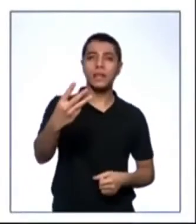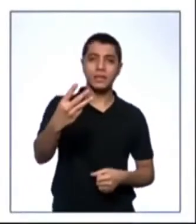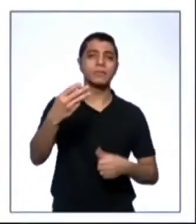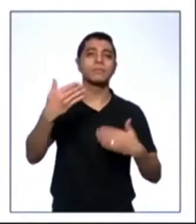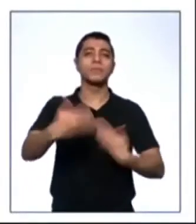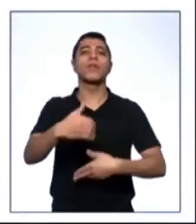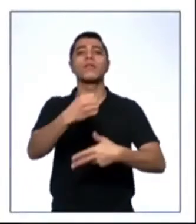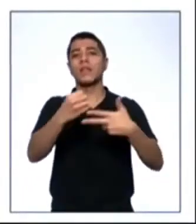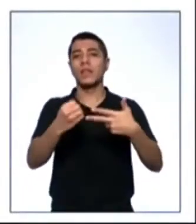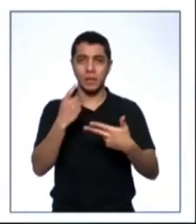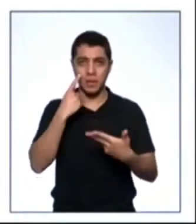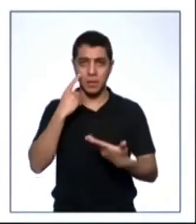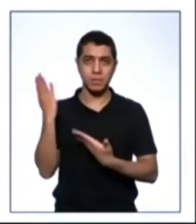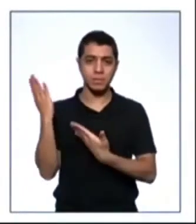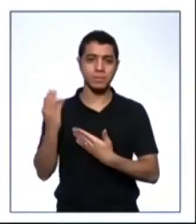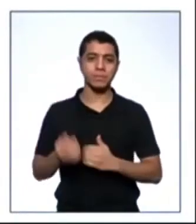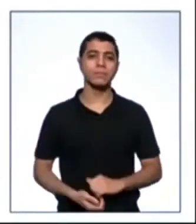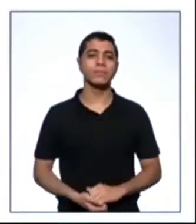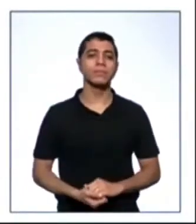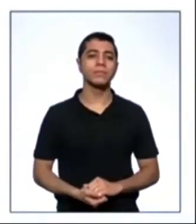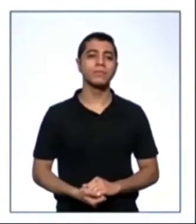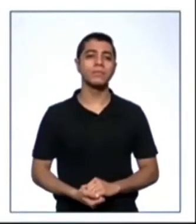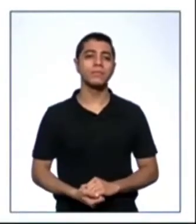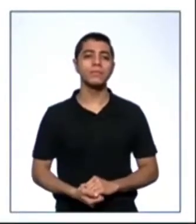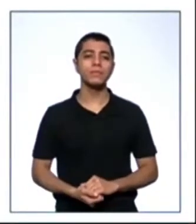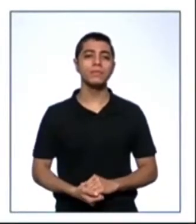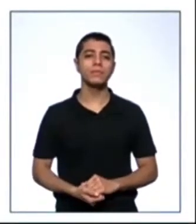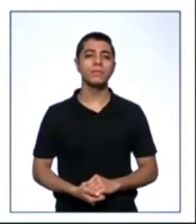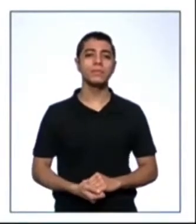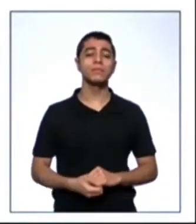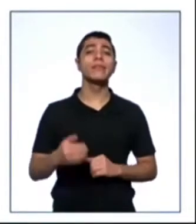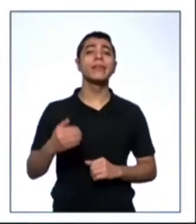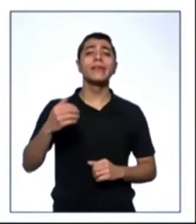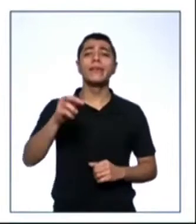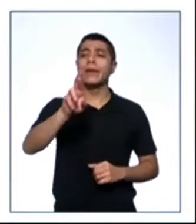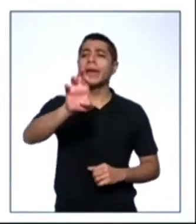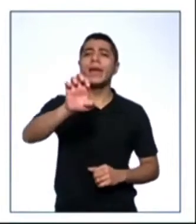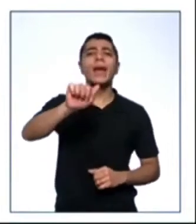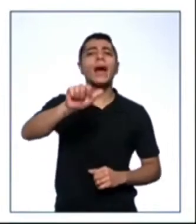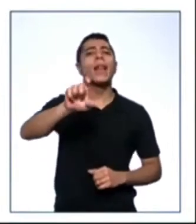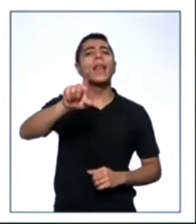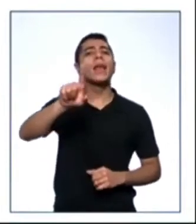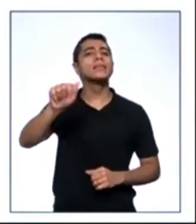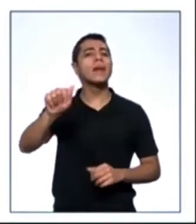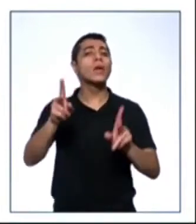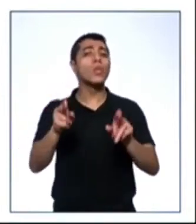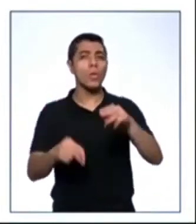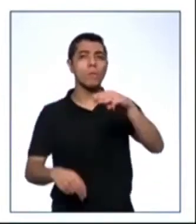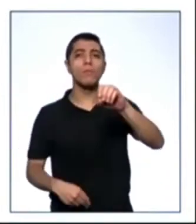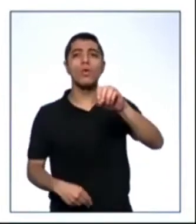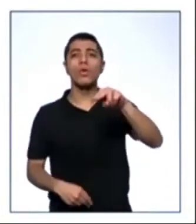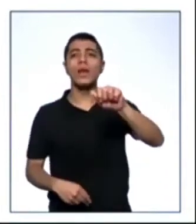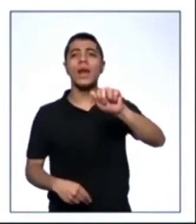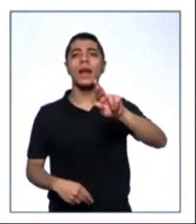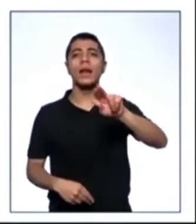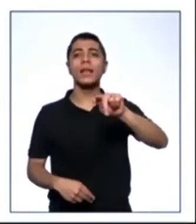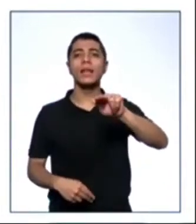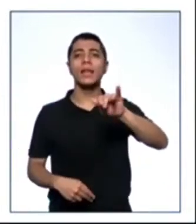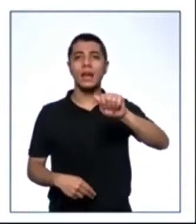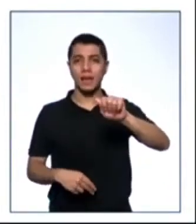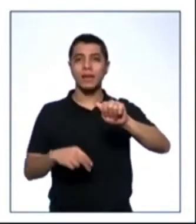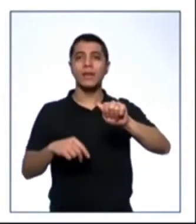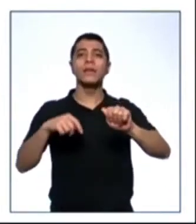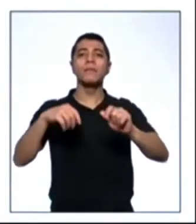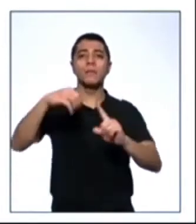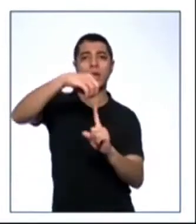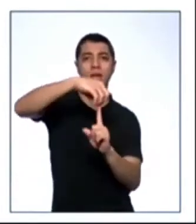slide. Durante a realeza, a monarquia, tá? Realeza, monarquia, a mesma coisa. E nos primeiros anos republicanos, as